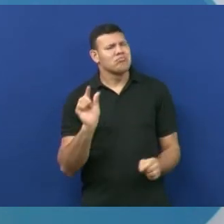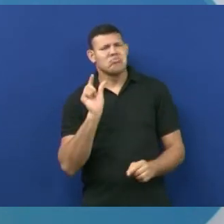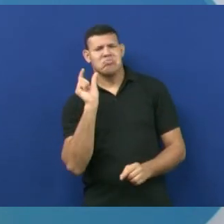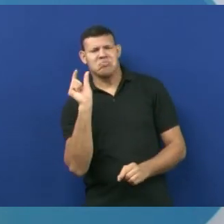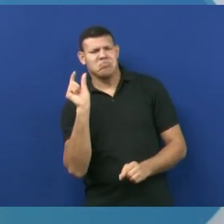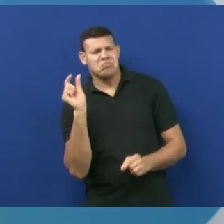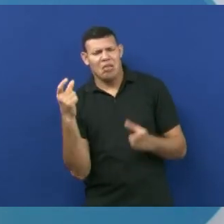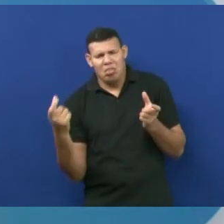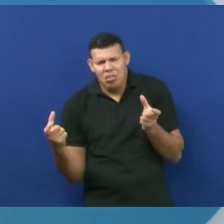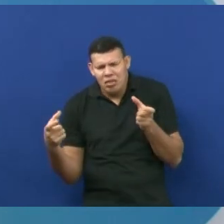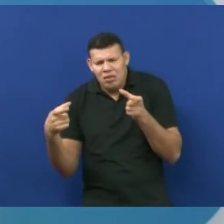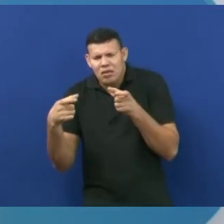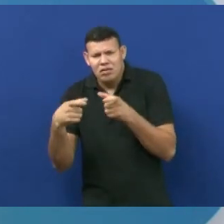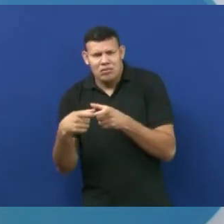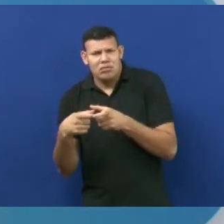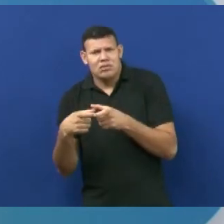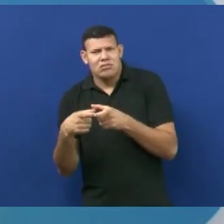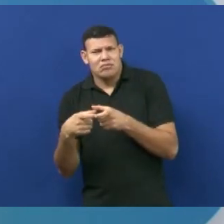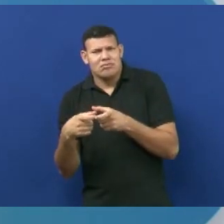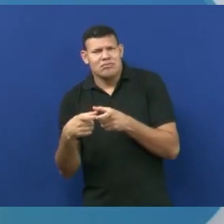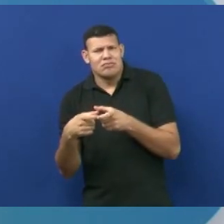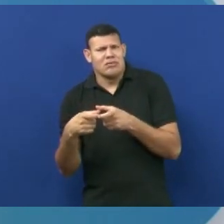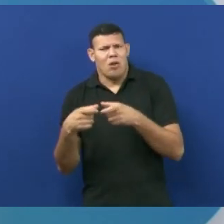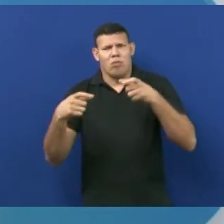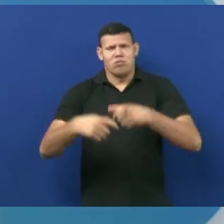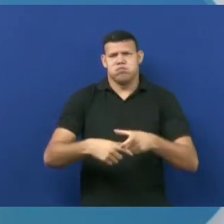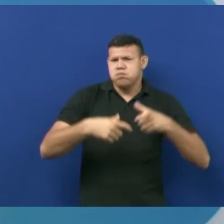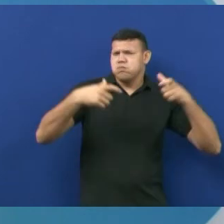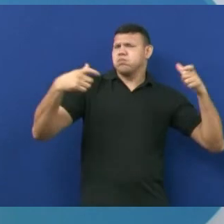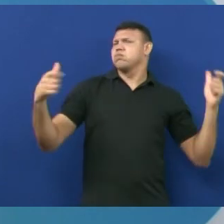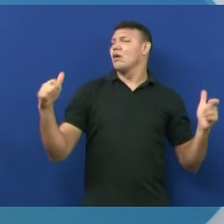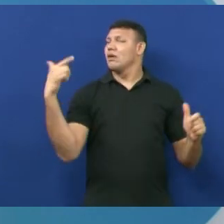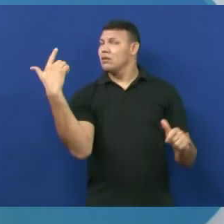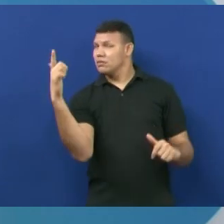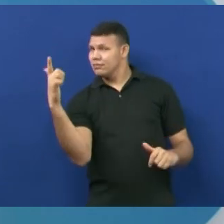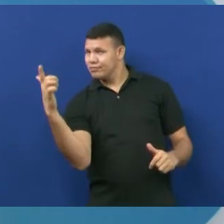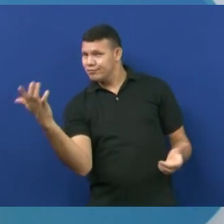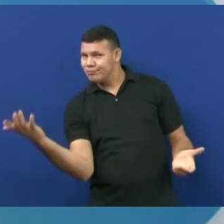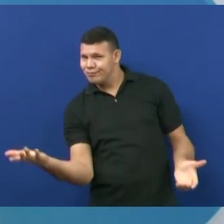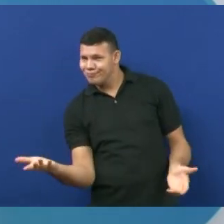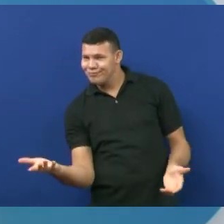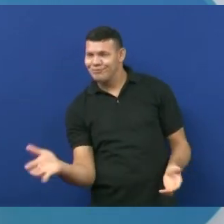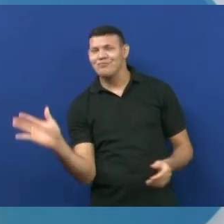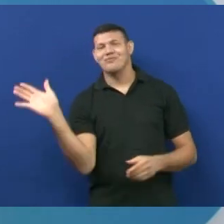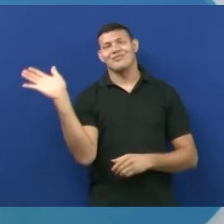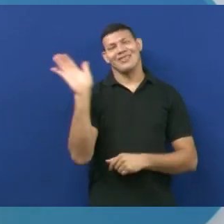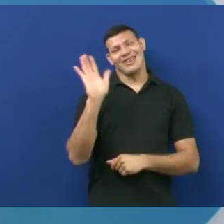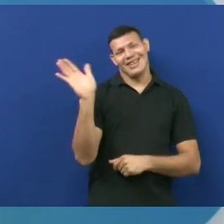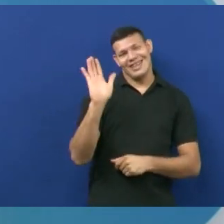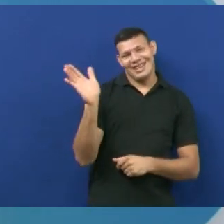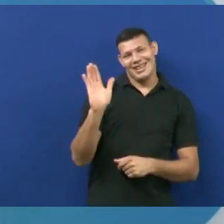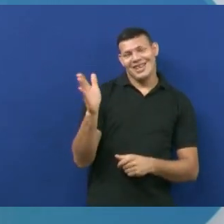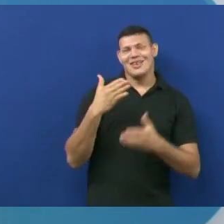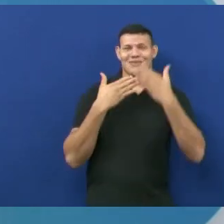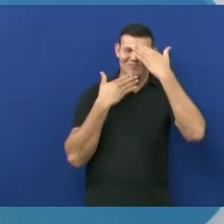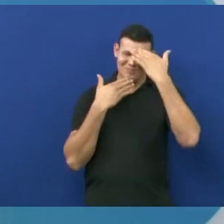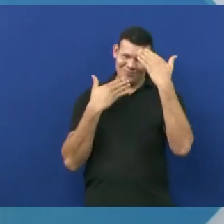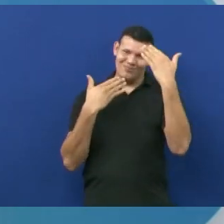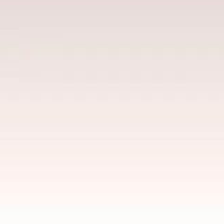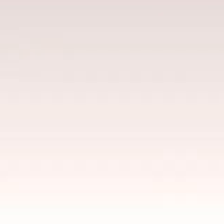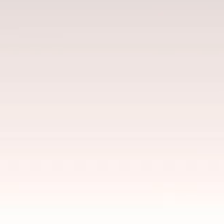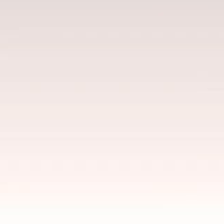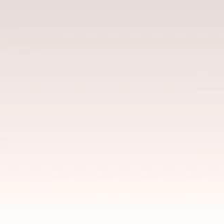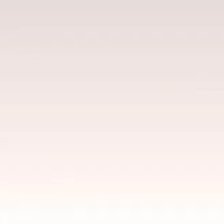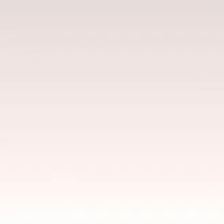em comparado à quantidade de substâncias orgânicas. Então, gente, por hoje é só. Muito obrigada!